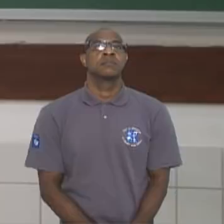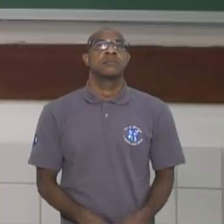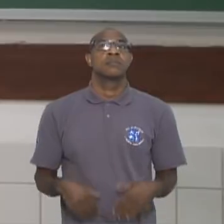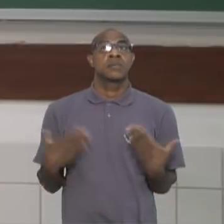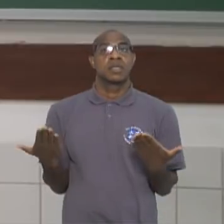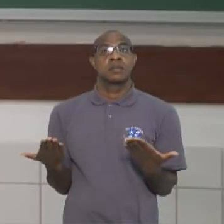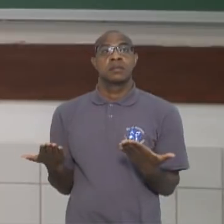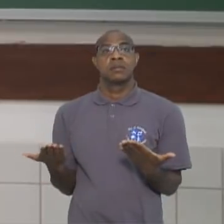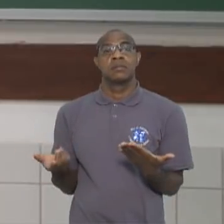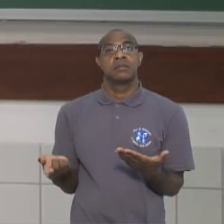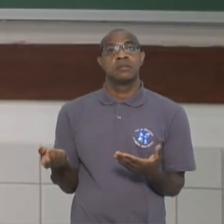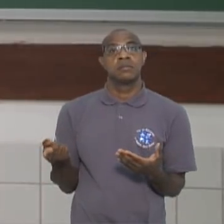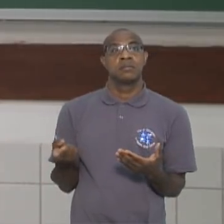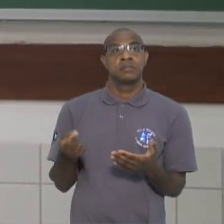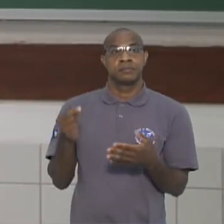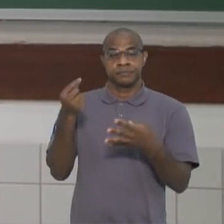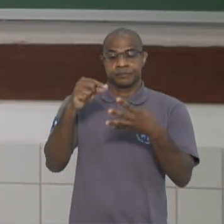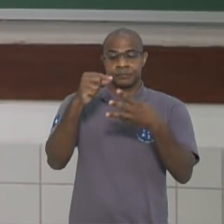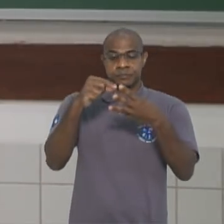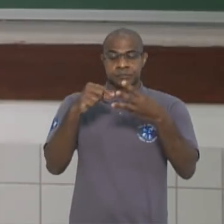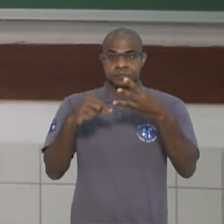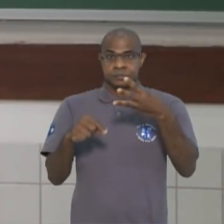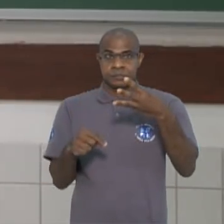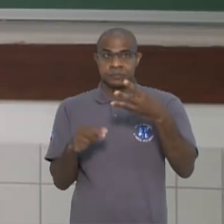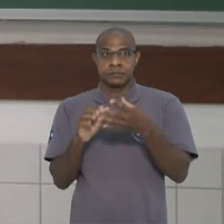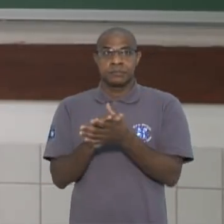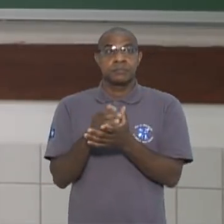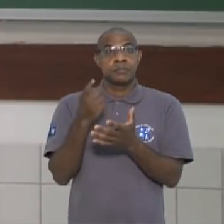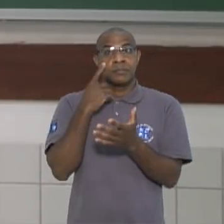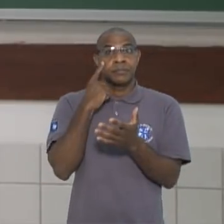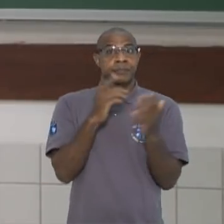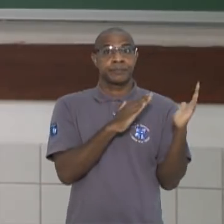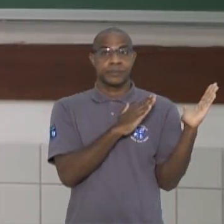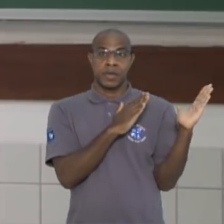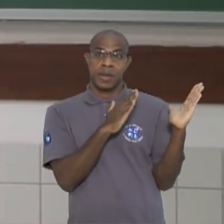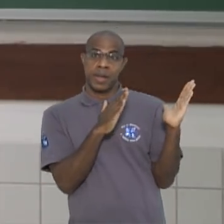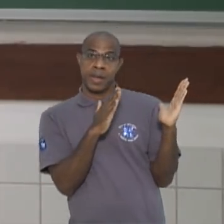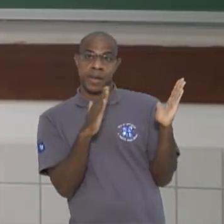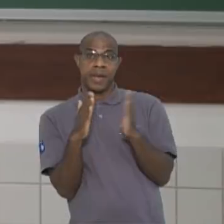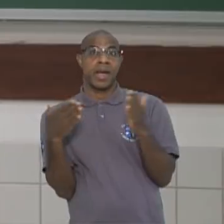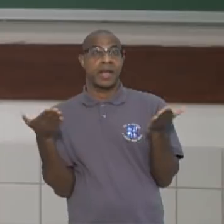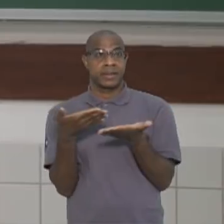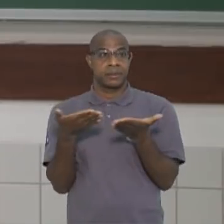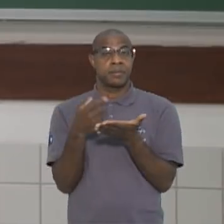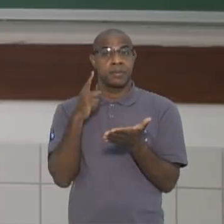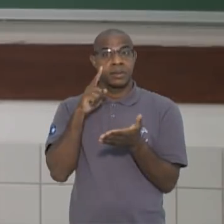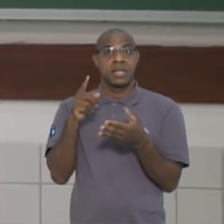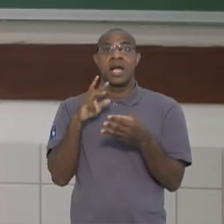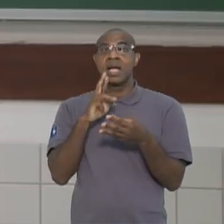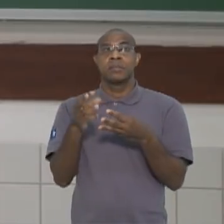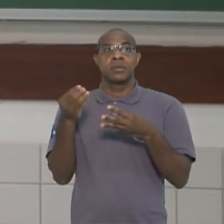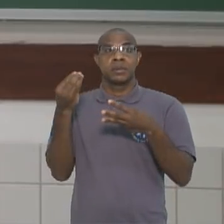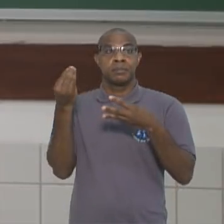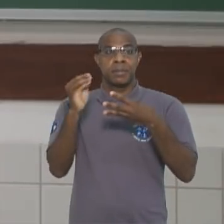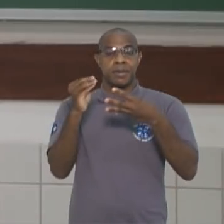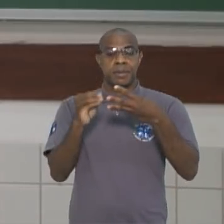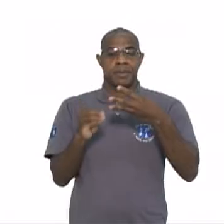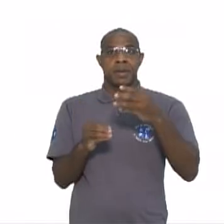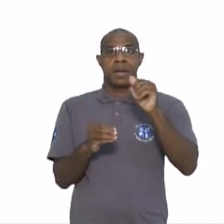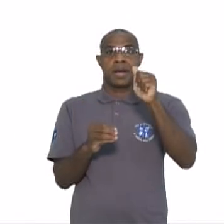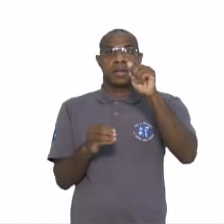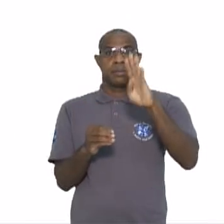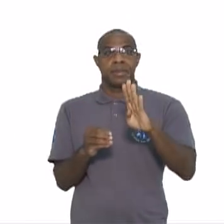Então, vamos à correção da atividade 3, que era de acordo com o que a gente viu até no momento na aula, para vocês responderem a letra A e B.